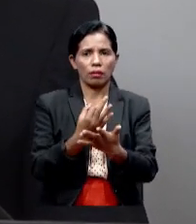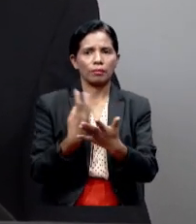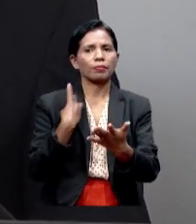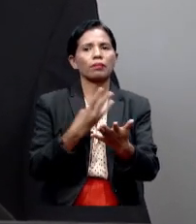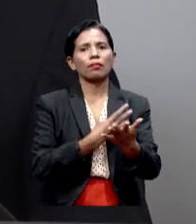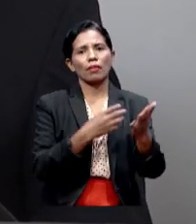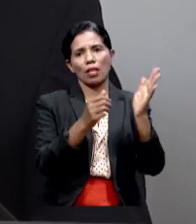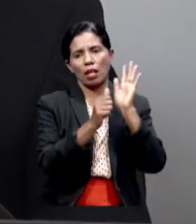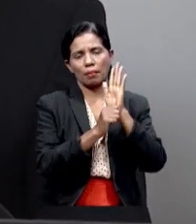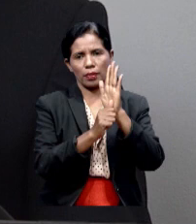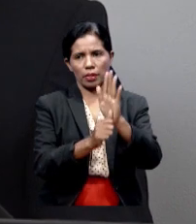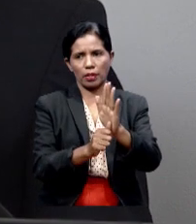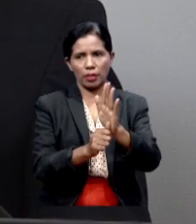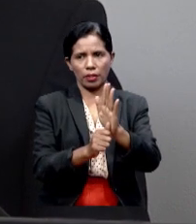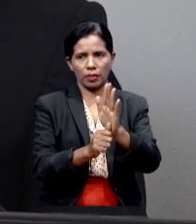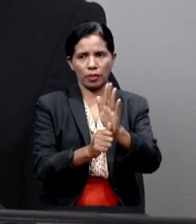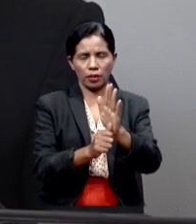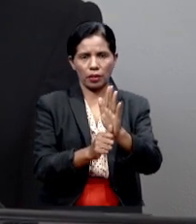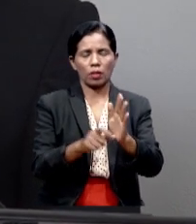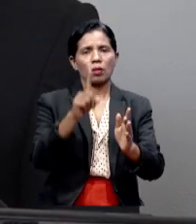apresenta não mais de